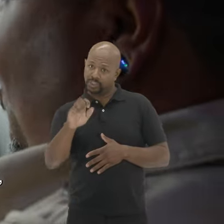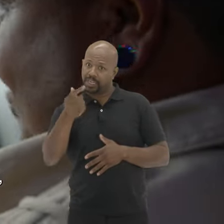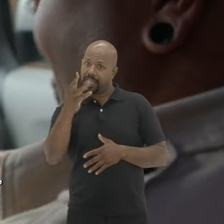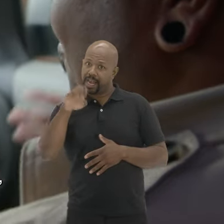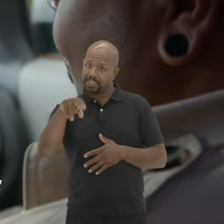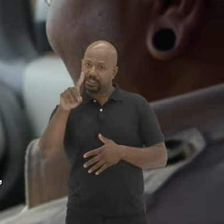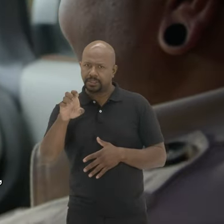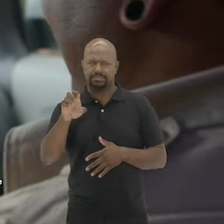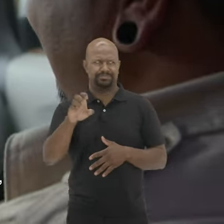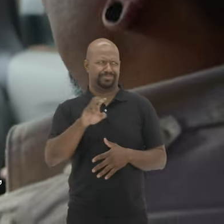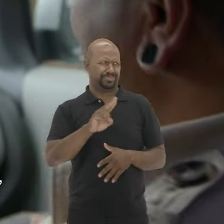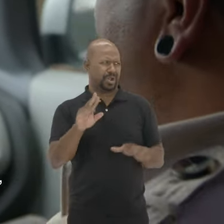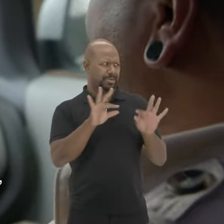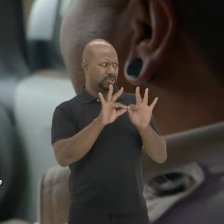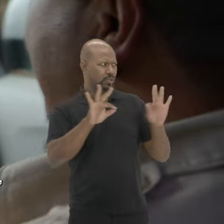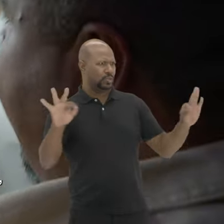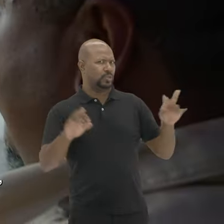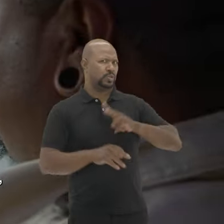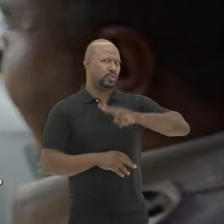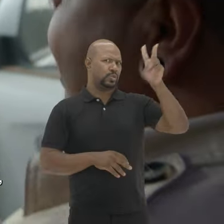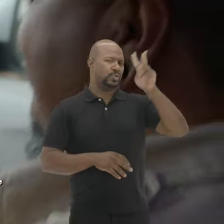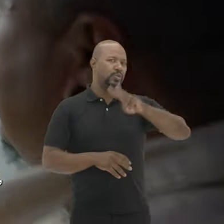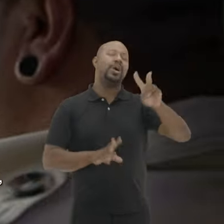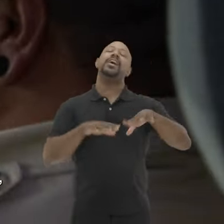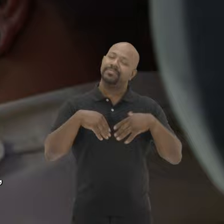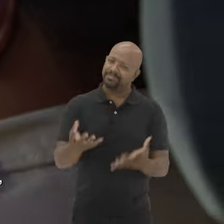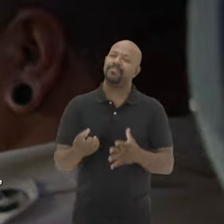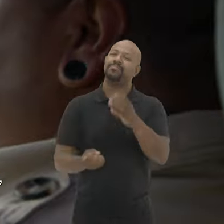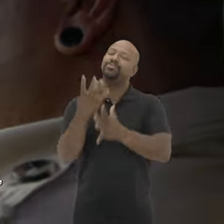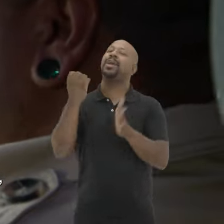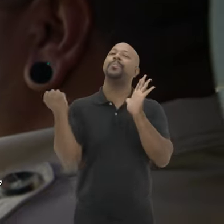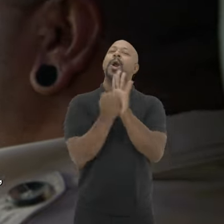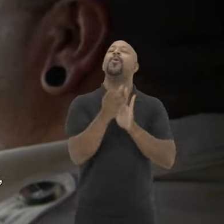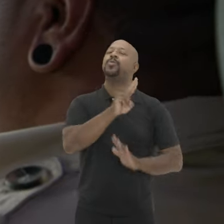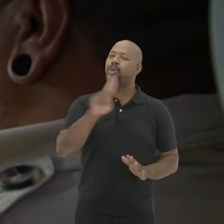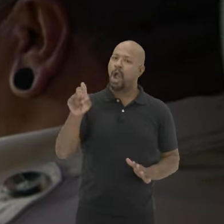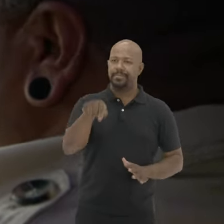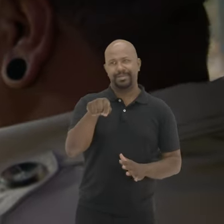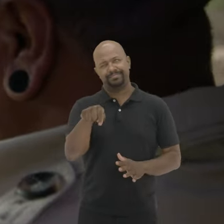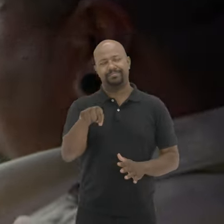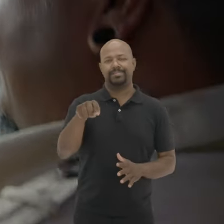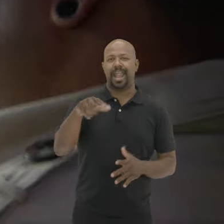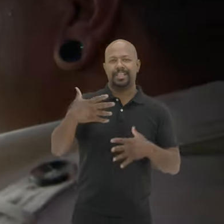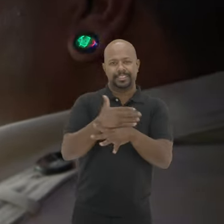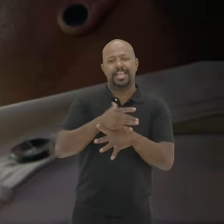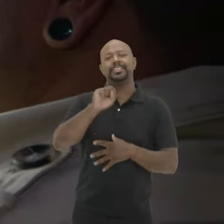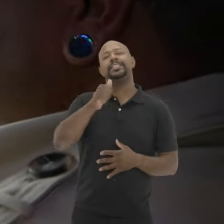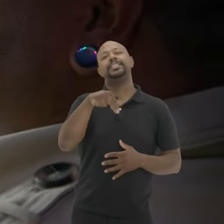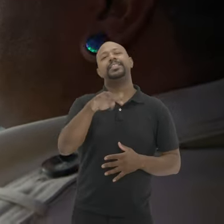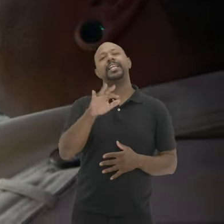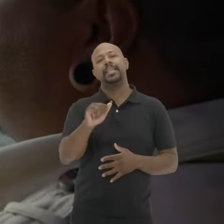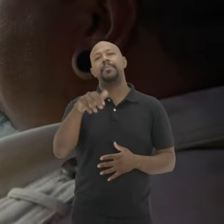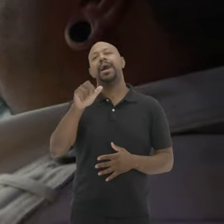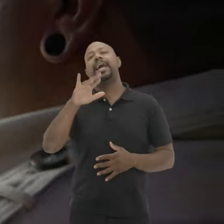esse nome né estranho cumprido ele vai dar origem a gente é o próprio nome o nome pitoresco da cidade de Santa